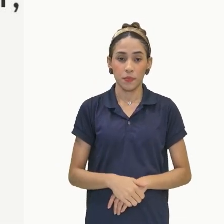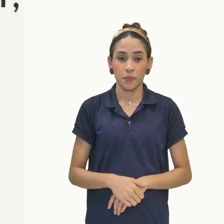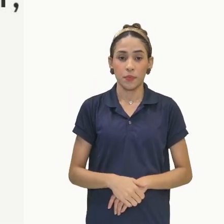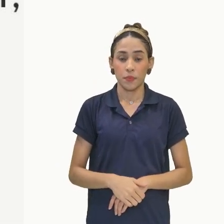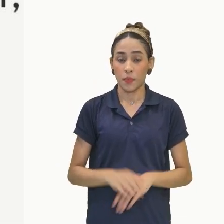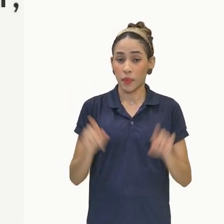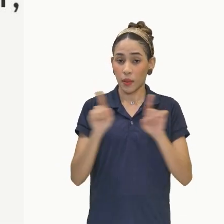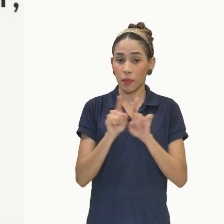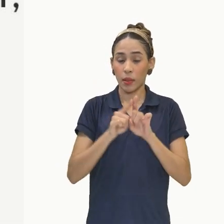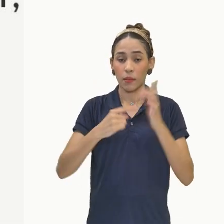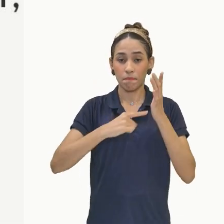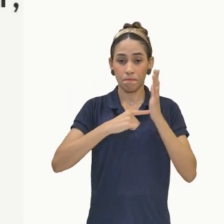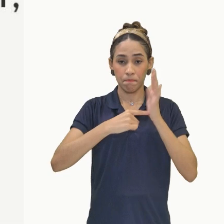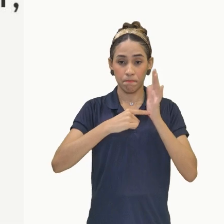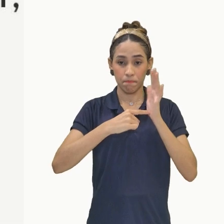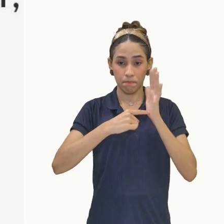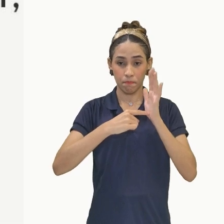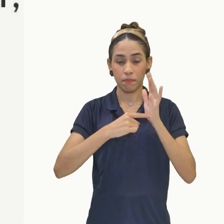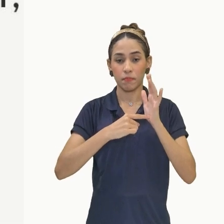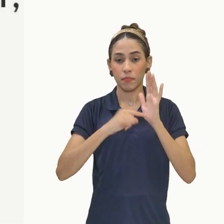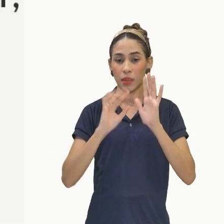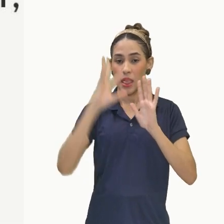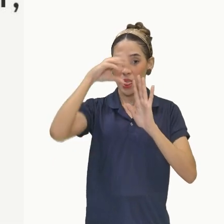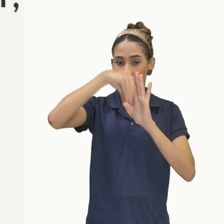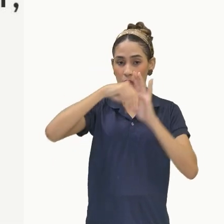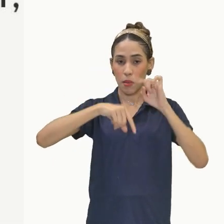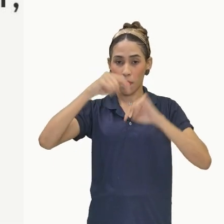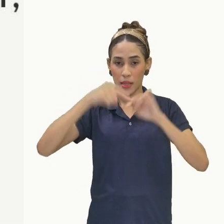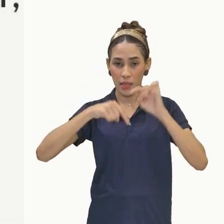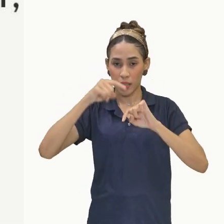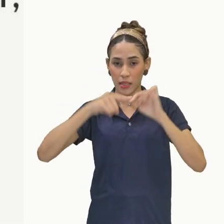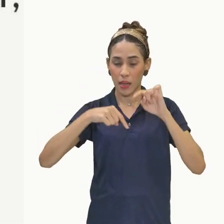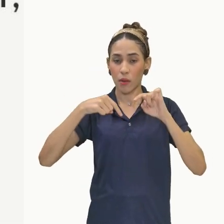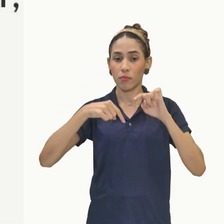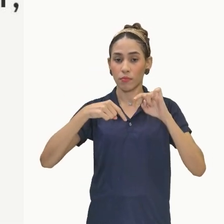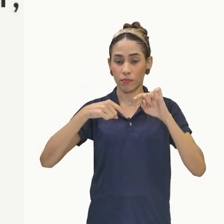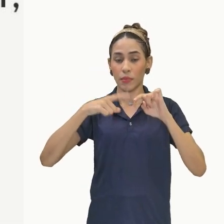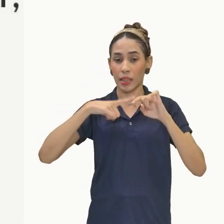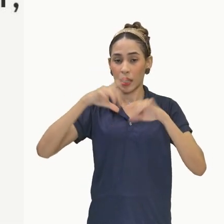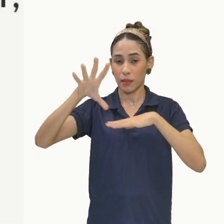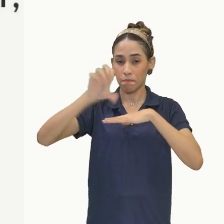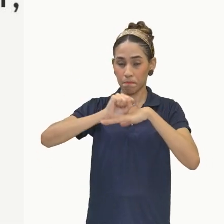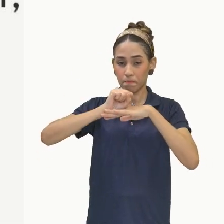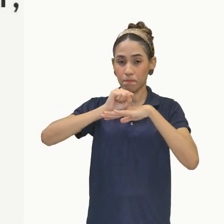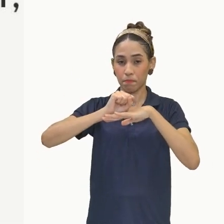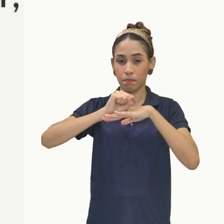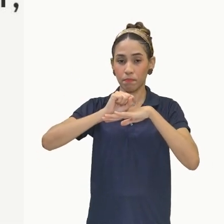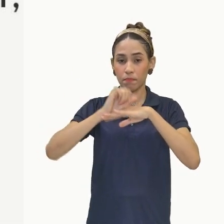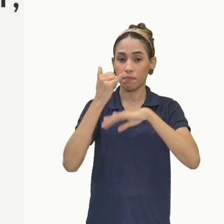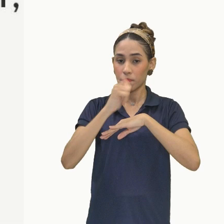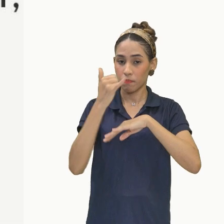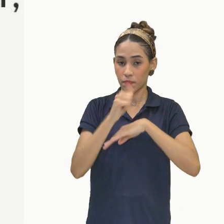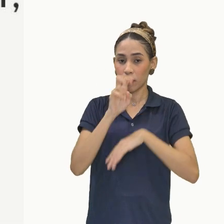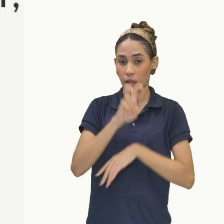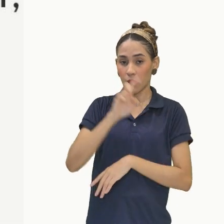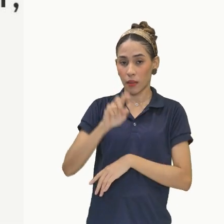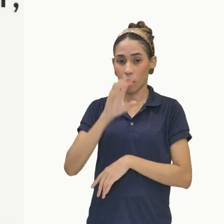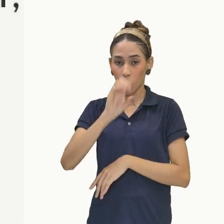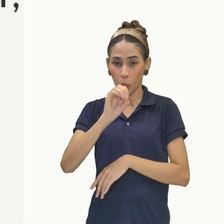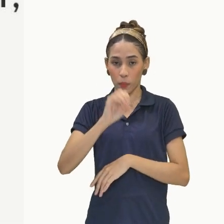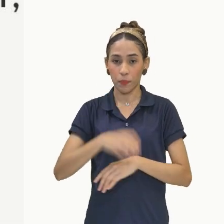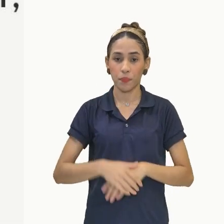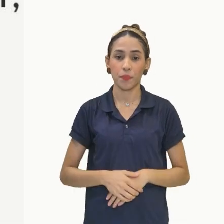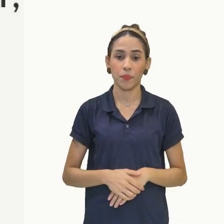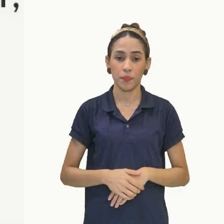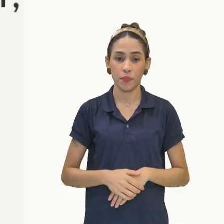motor elétrico, agora com uma resistência interna de 5 ohms, está ligado em uma diferença de potencial de 200 volts, é o